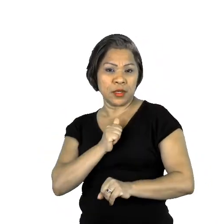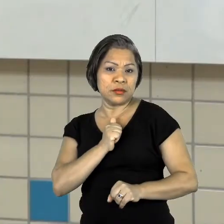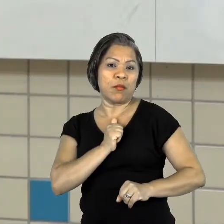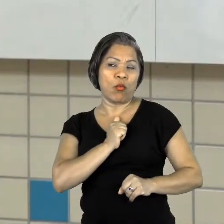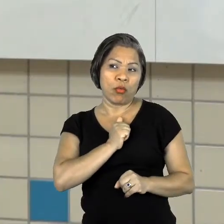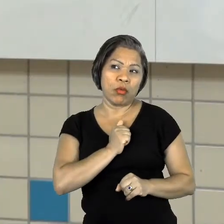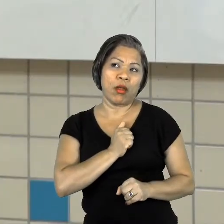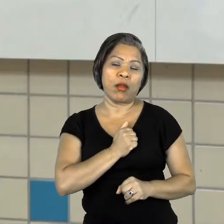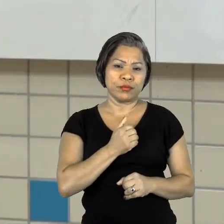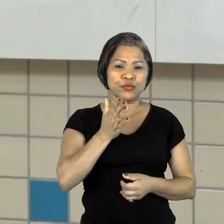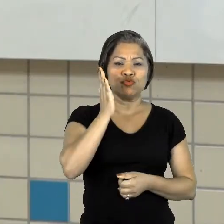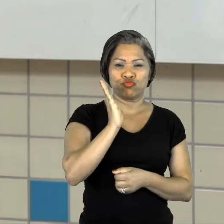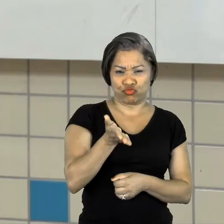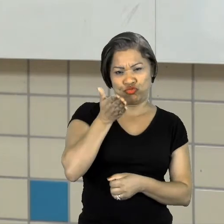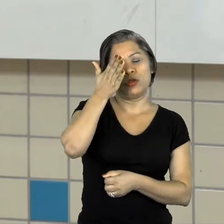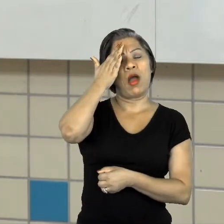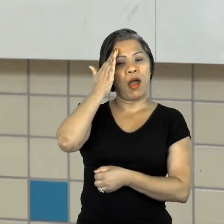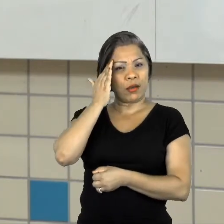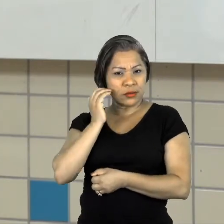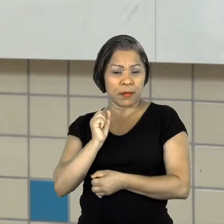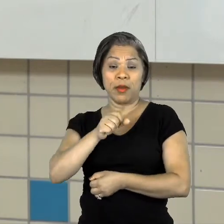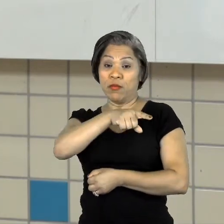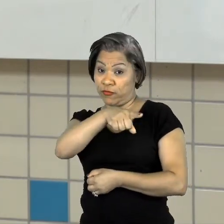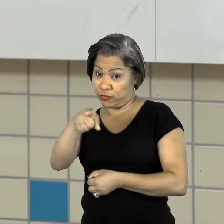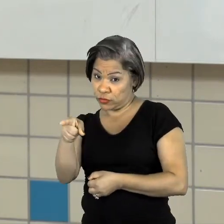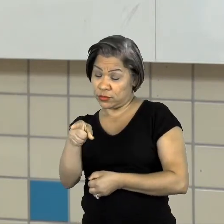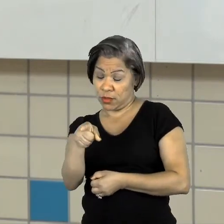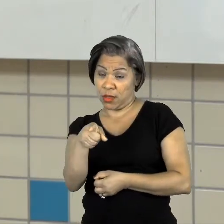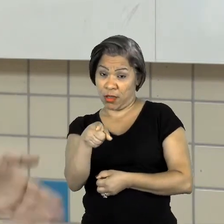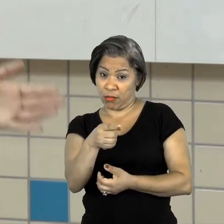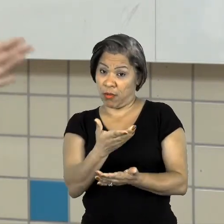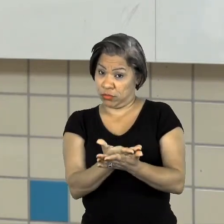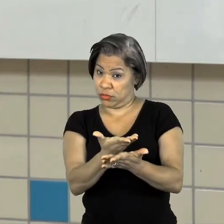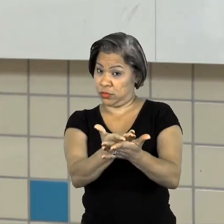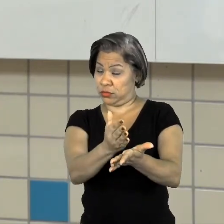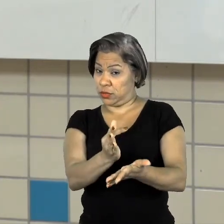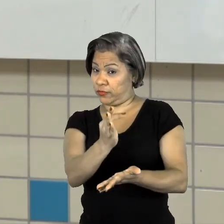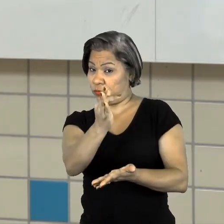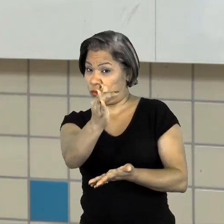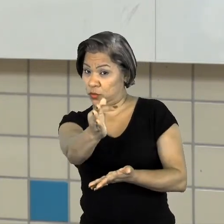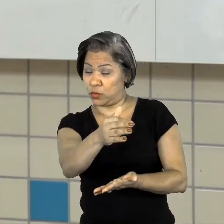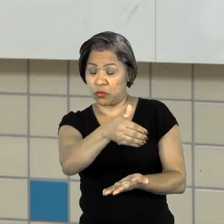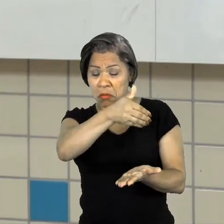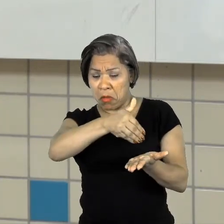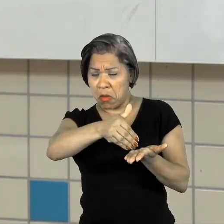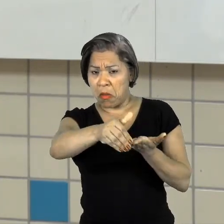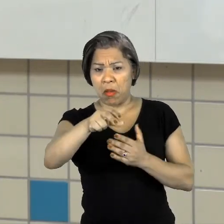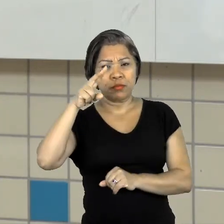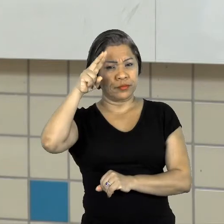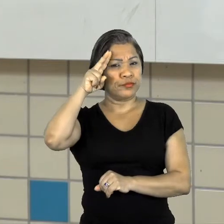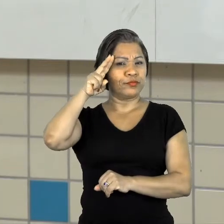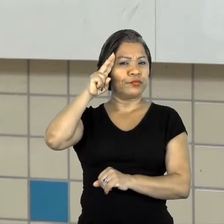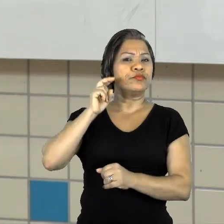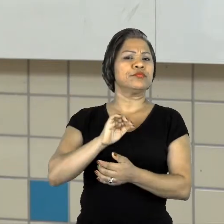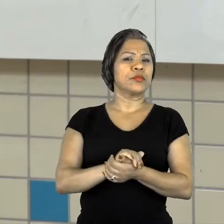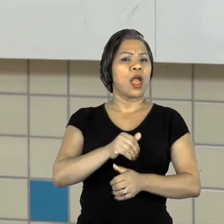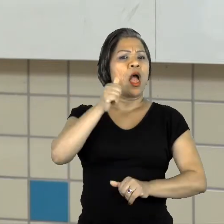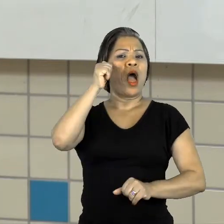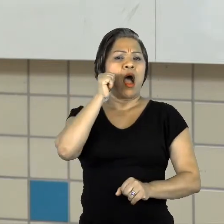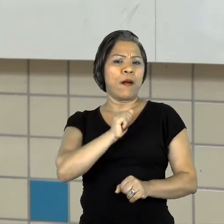sabemos, e alguns de vocês ainda vão estudar sobre isso, ao longo da nossa história foi um pouco discriminada